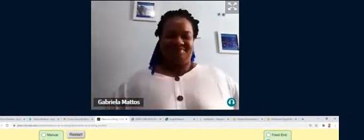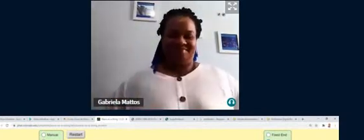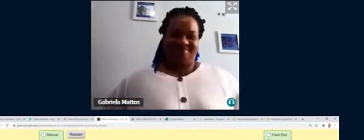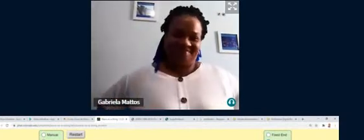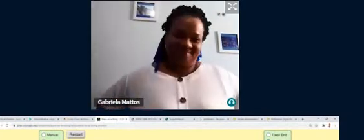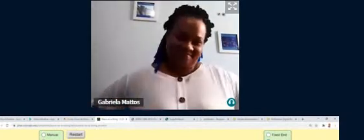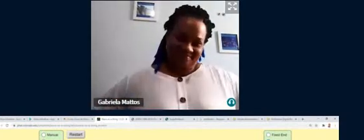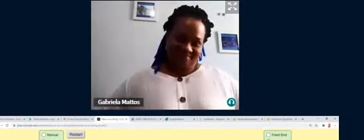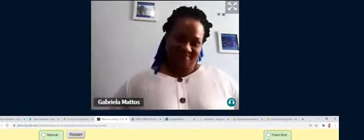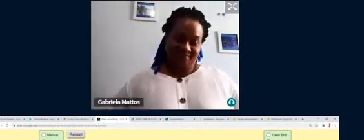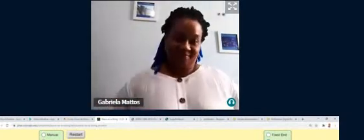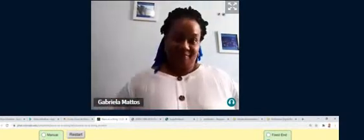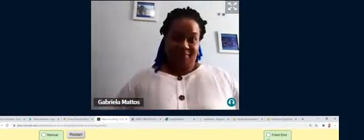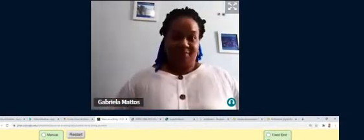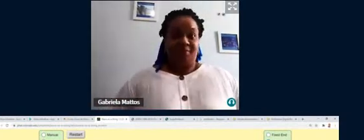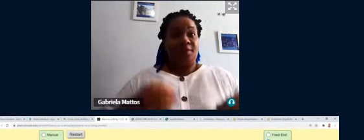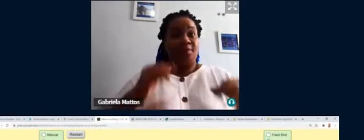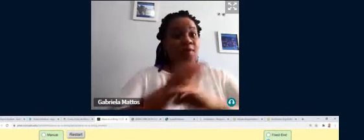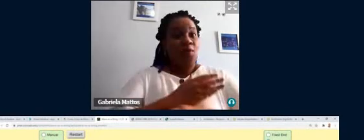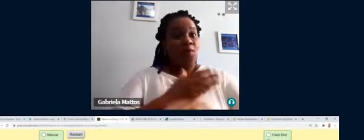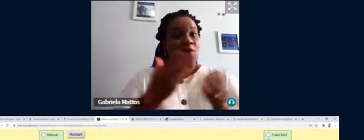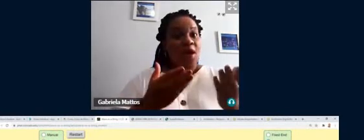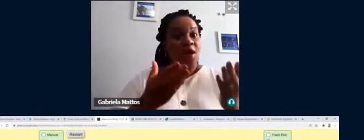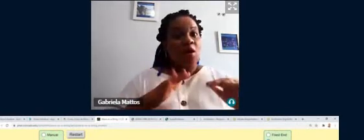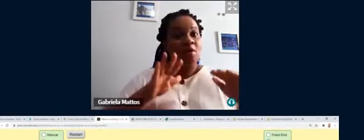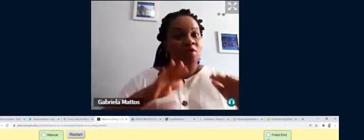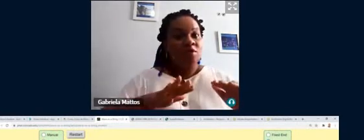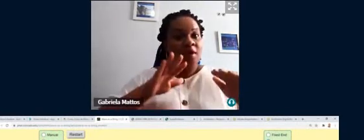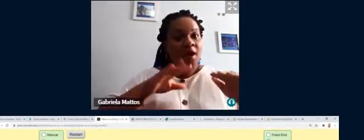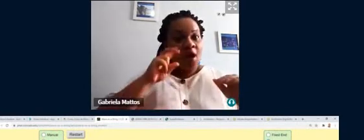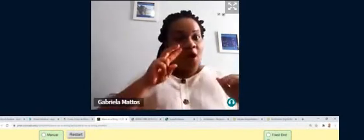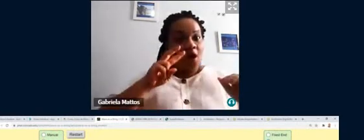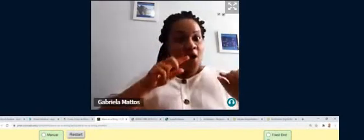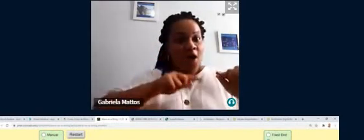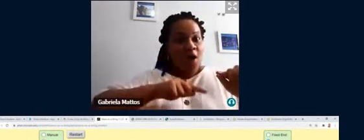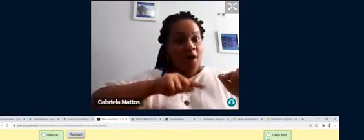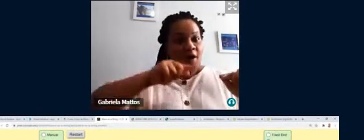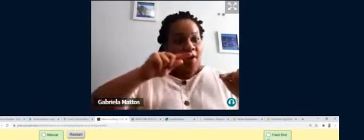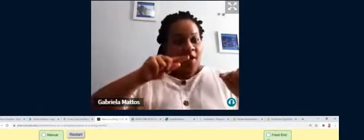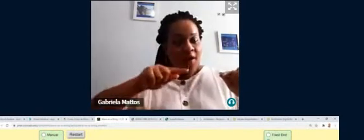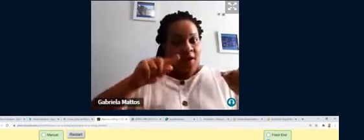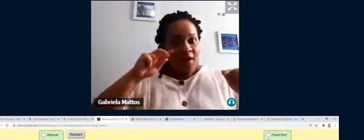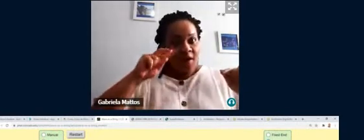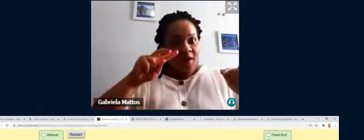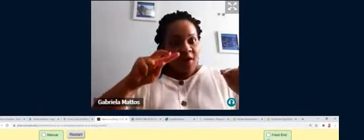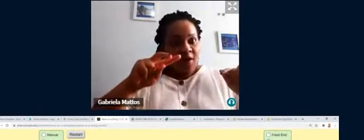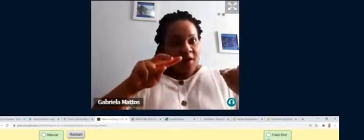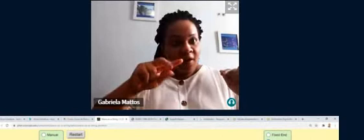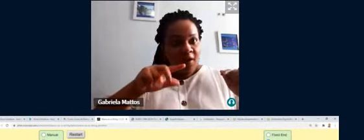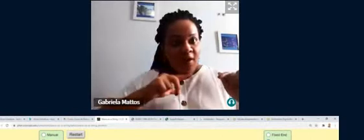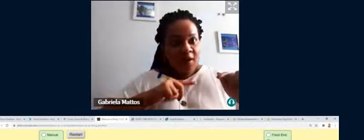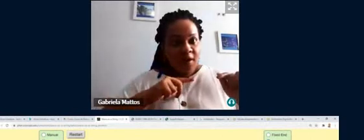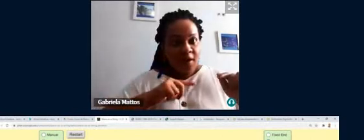Pronto. Agora eu vou devagarzinho. Observe que agora o que está acontecendo? Eu tenho um pulso